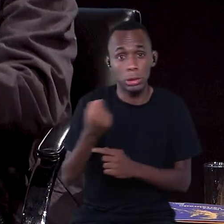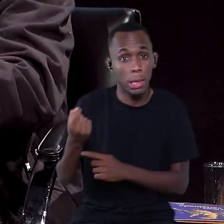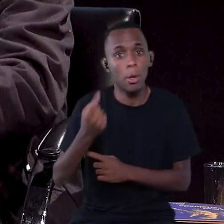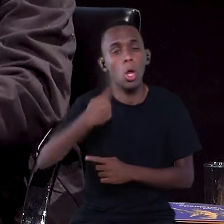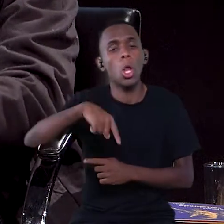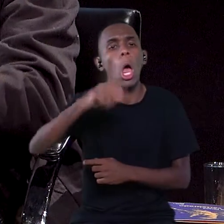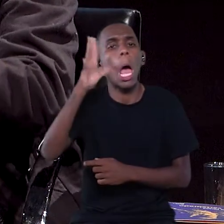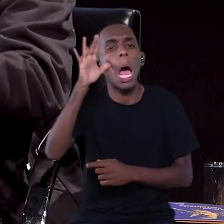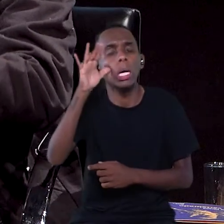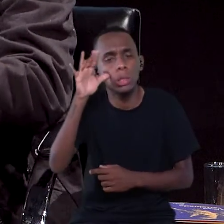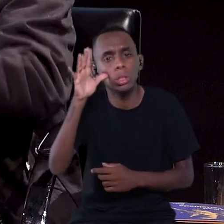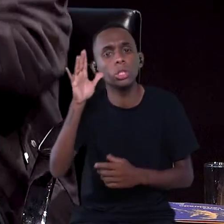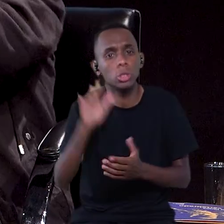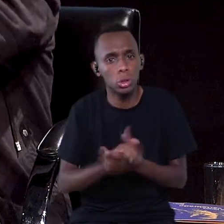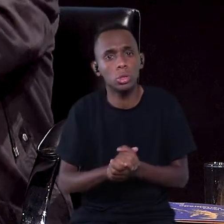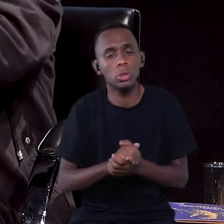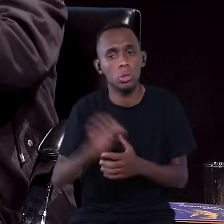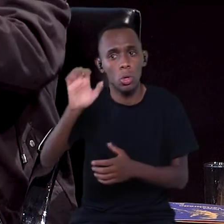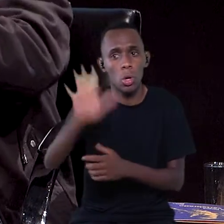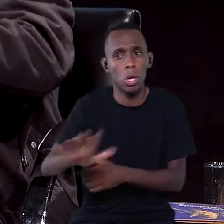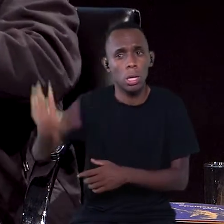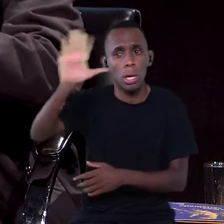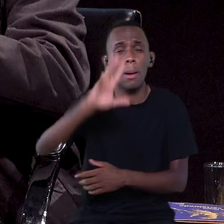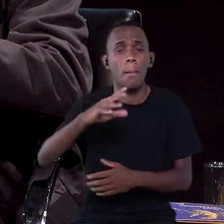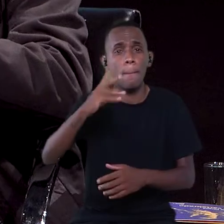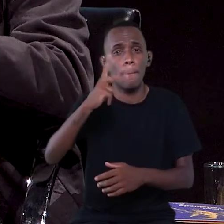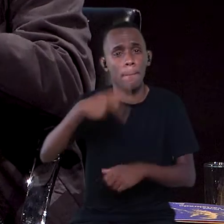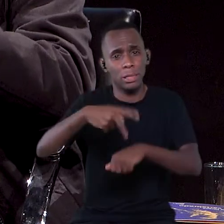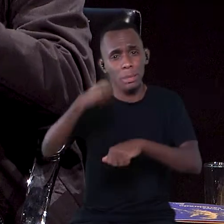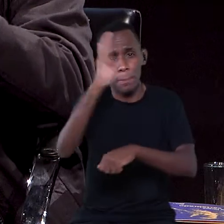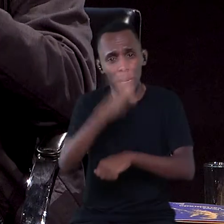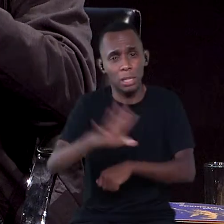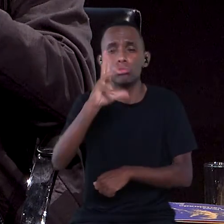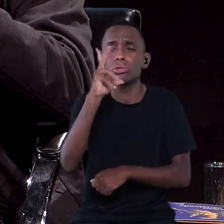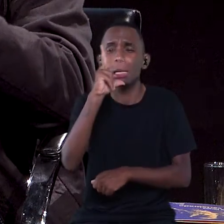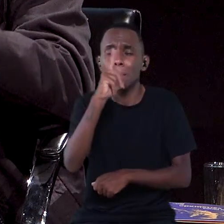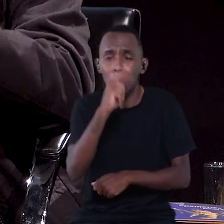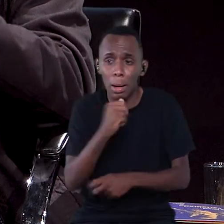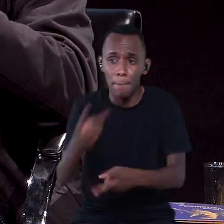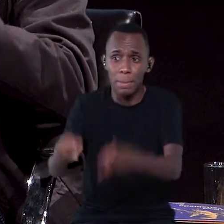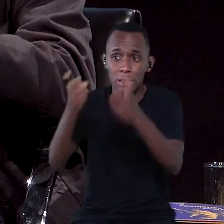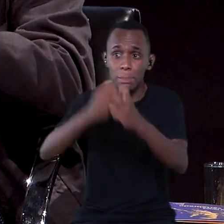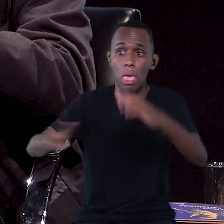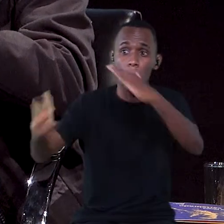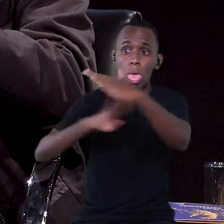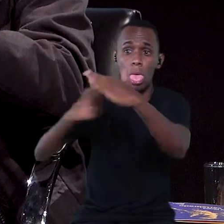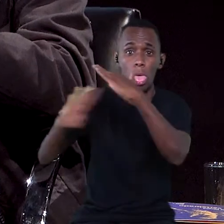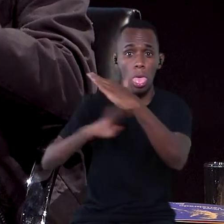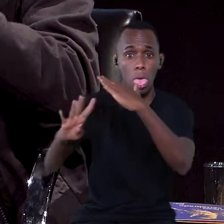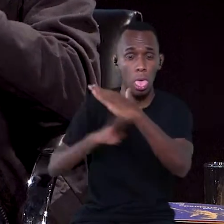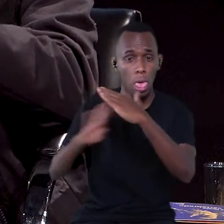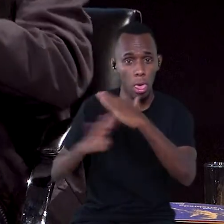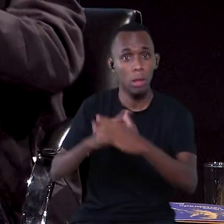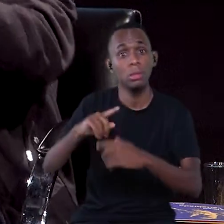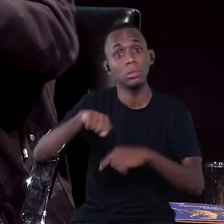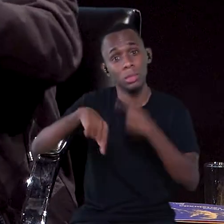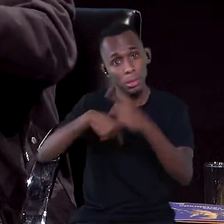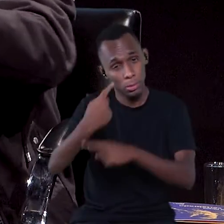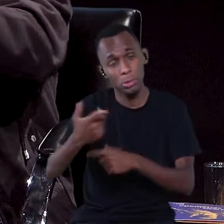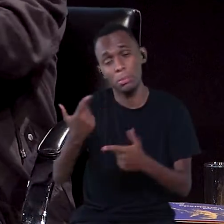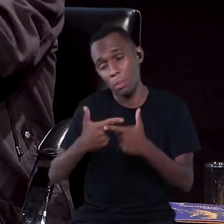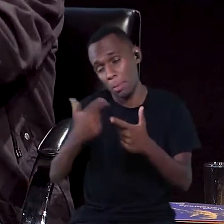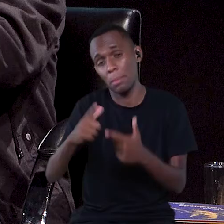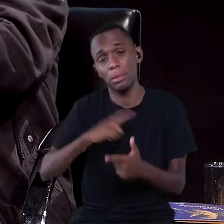a gente está assistindo na Europa, o Brasil demorou a perceber isso, uma chegada muito forte dos imigrantes, que se tornam vítimas depois